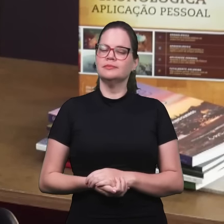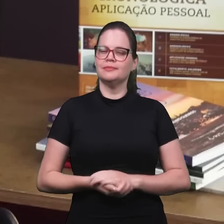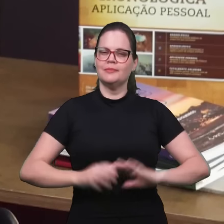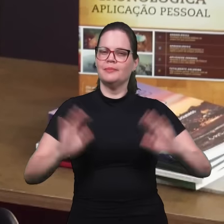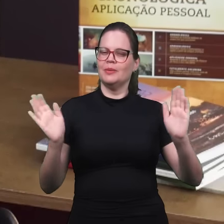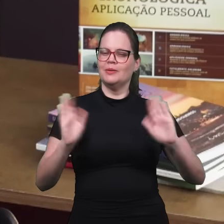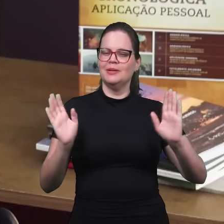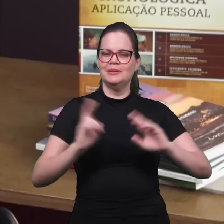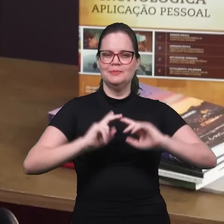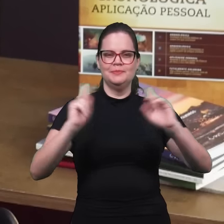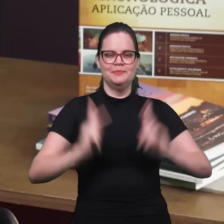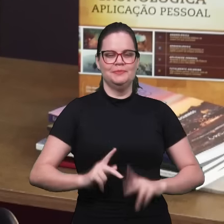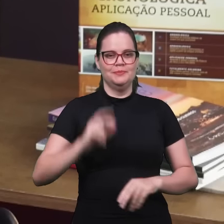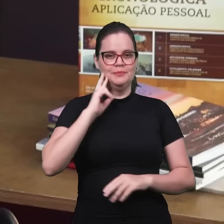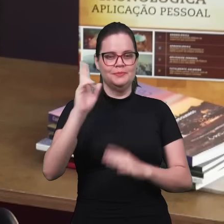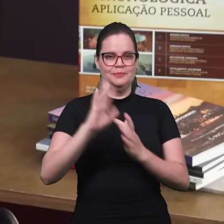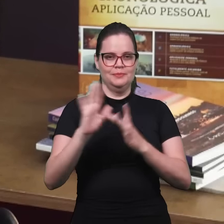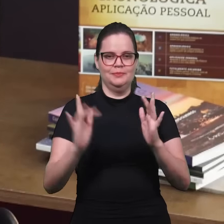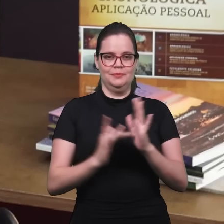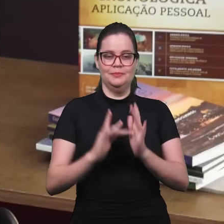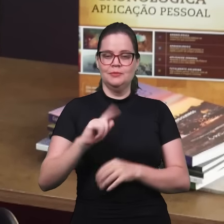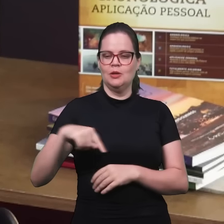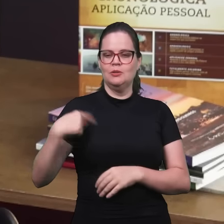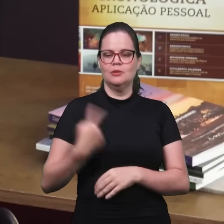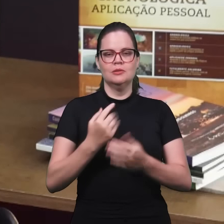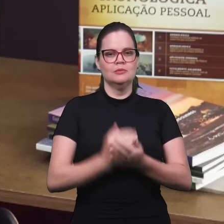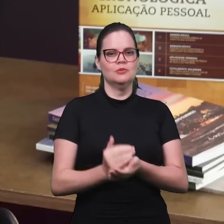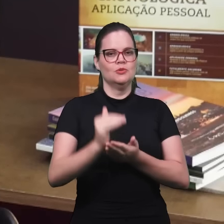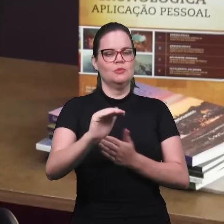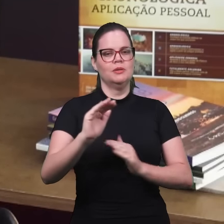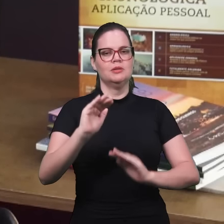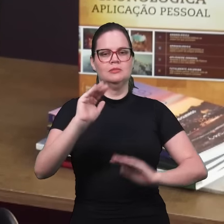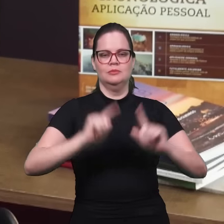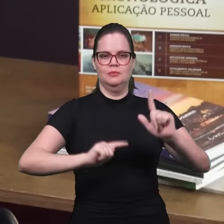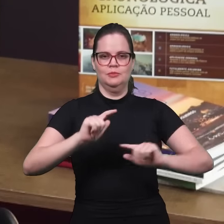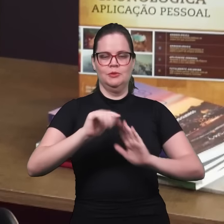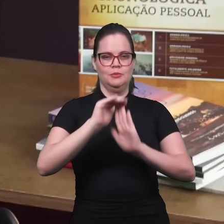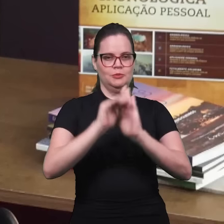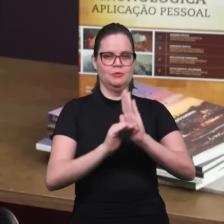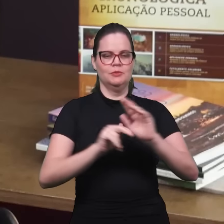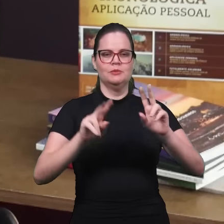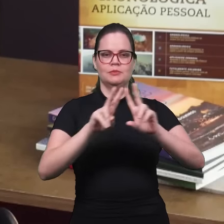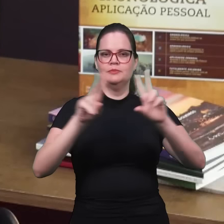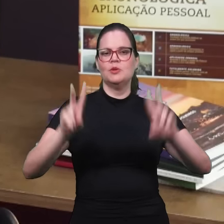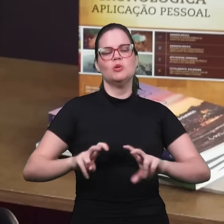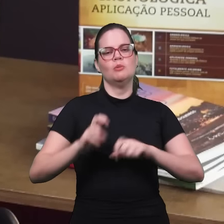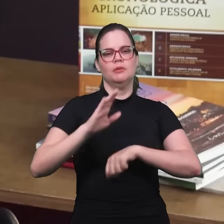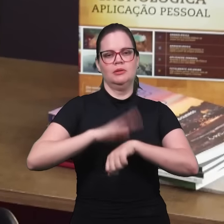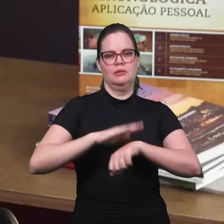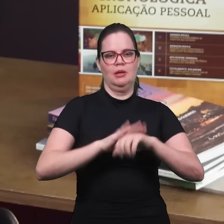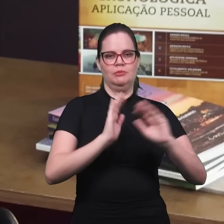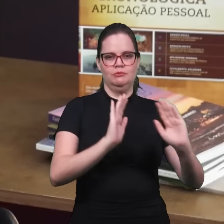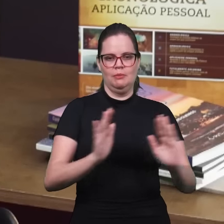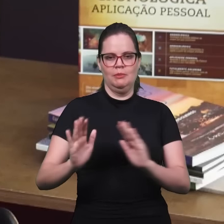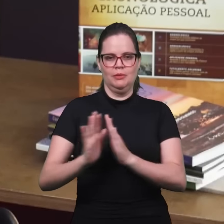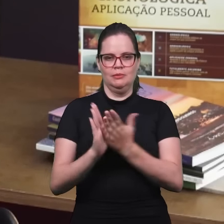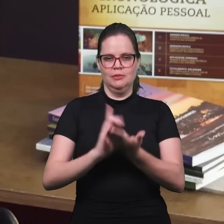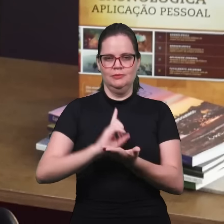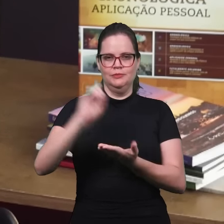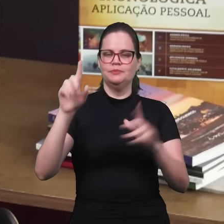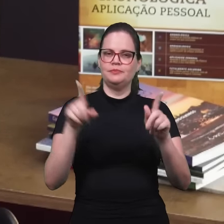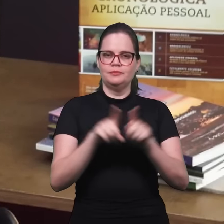A paz do Senhor Jesus, nós estamos aqui com o nosso programa Cronologia Bíblica, Histórico e Profético da TV Manaim. E a TV